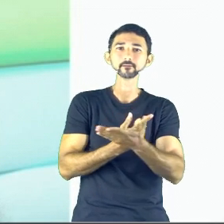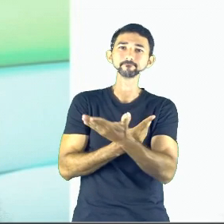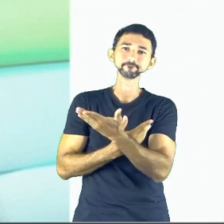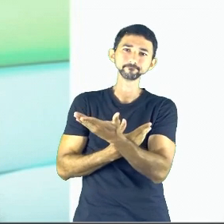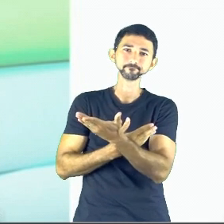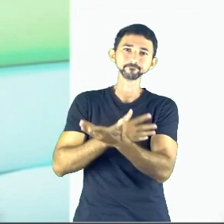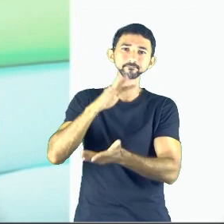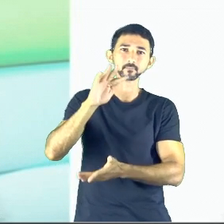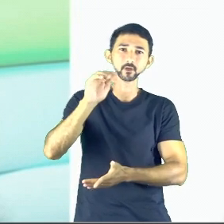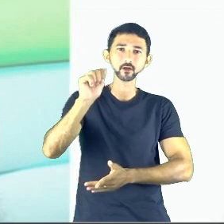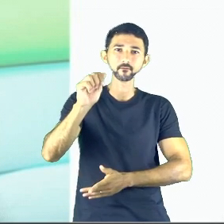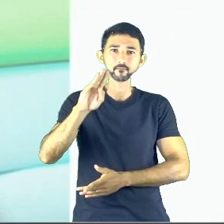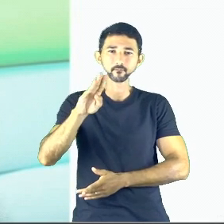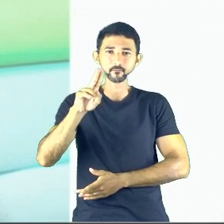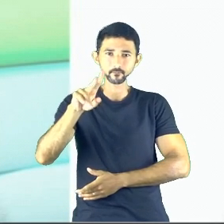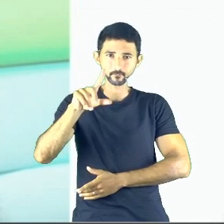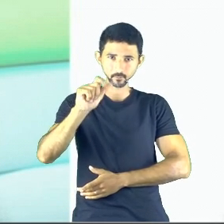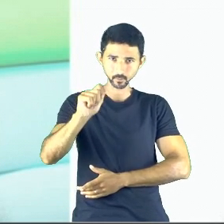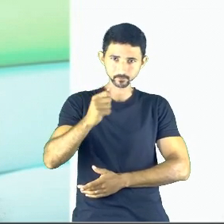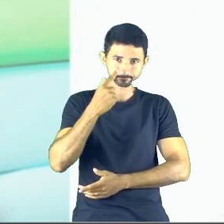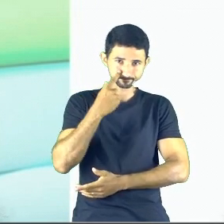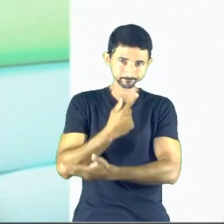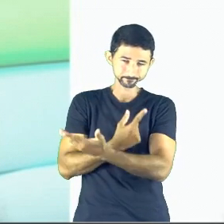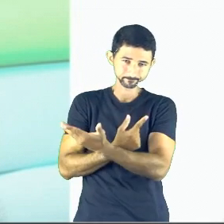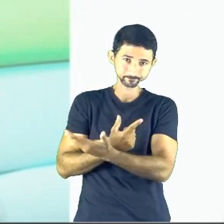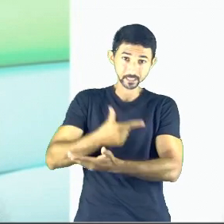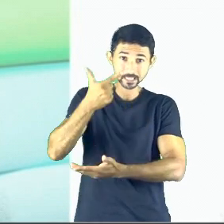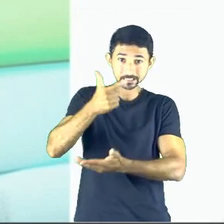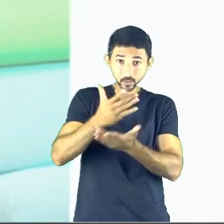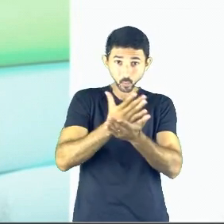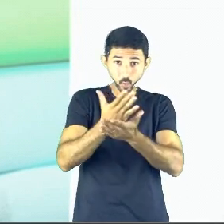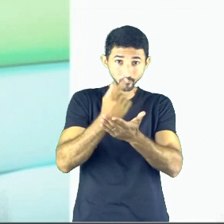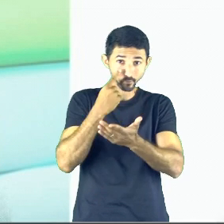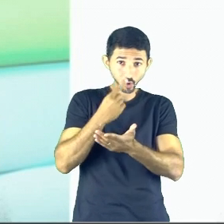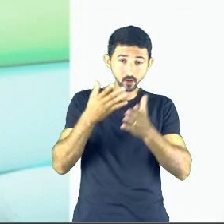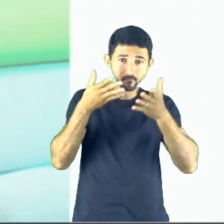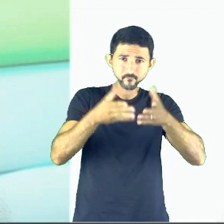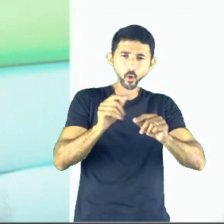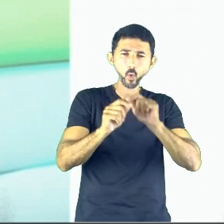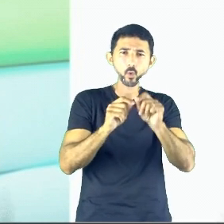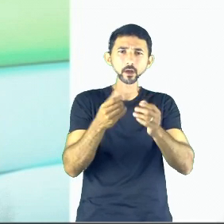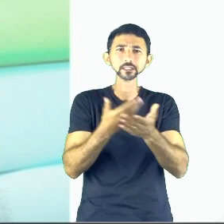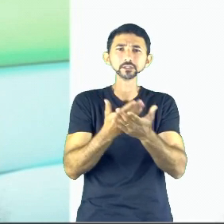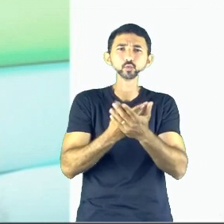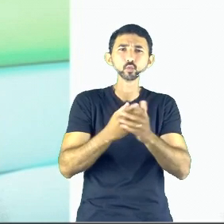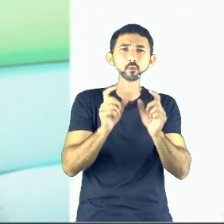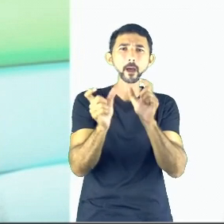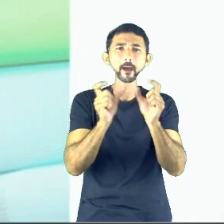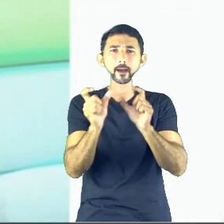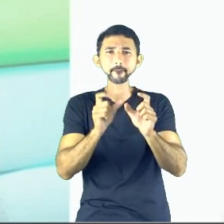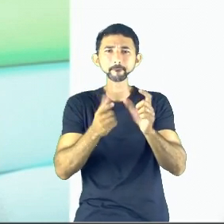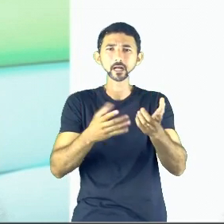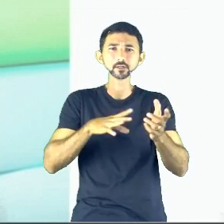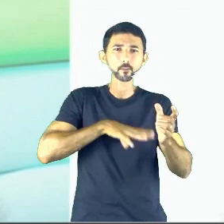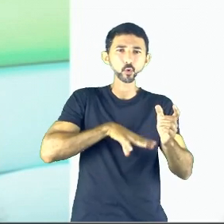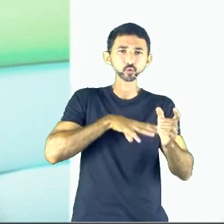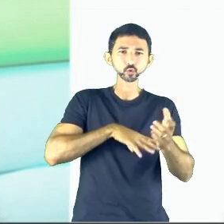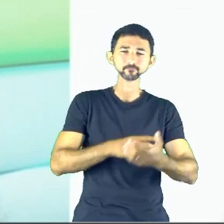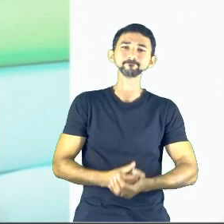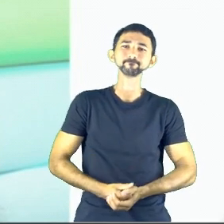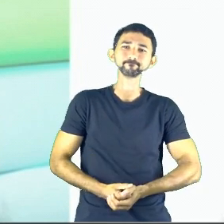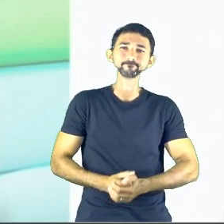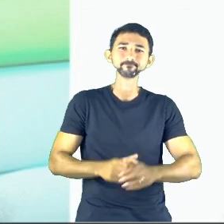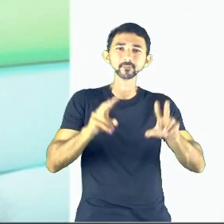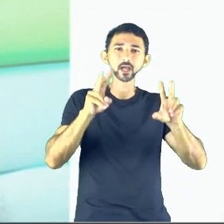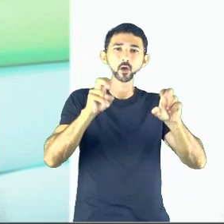estudaremos hoje, o gênero que nós conheceremos hoje, é a fábula. Já no segundo bloco, o foco é o estudo a respeito da gramática da